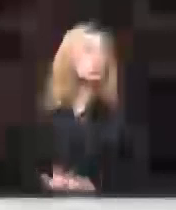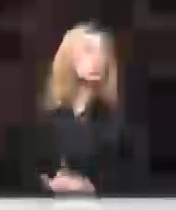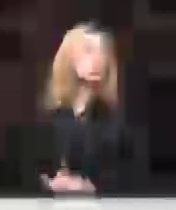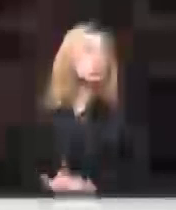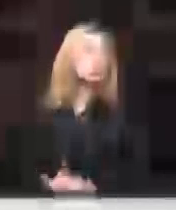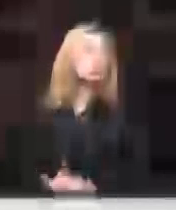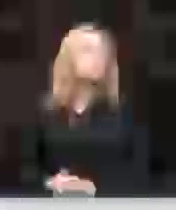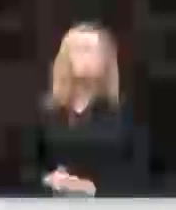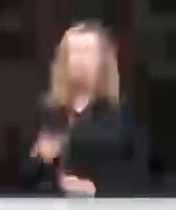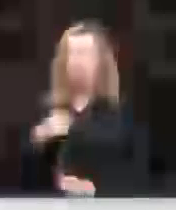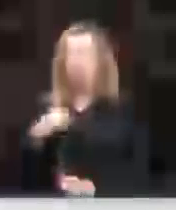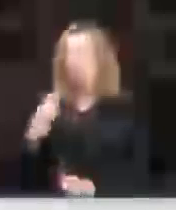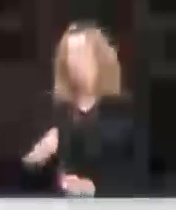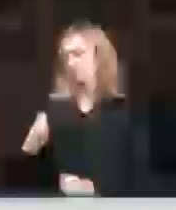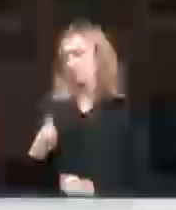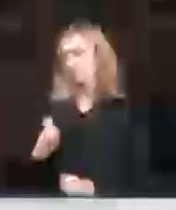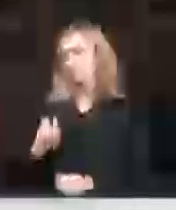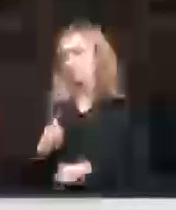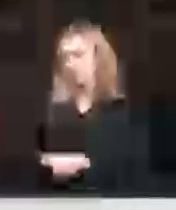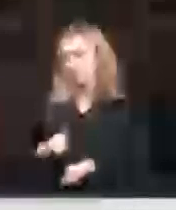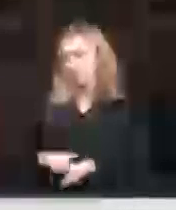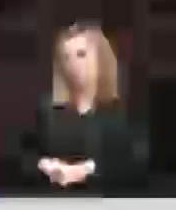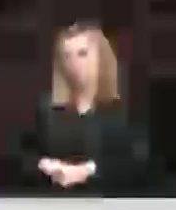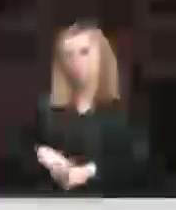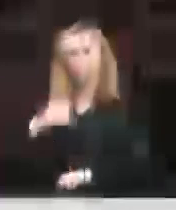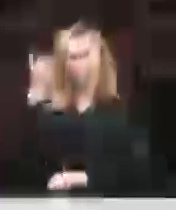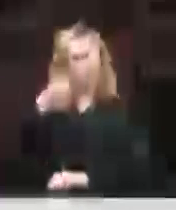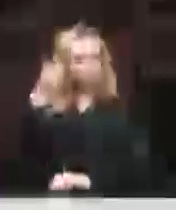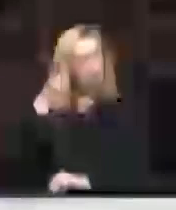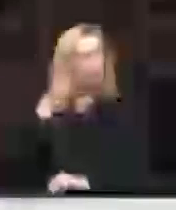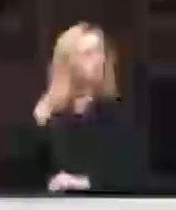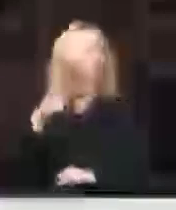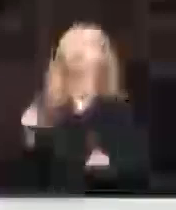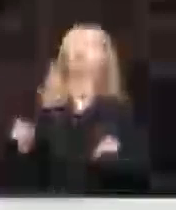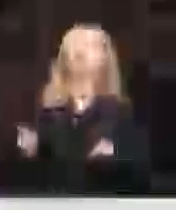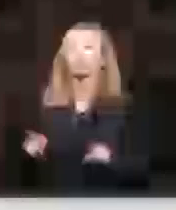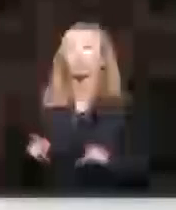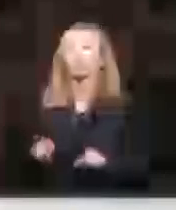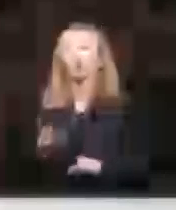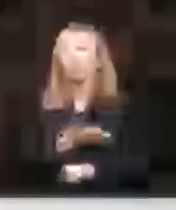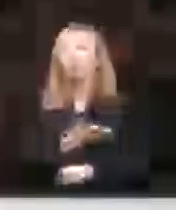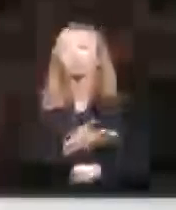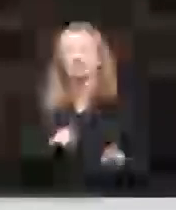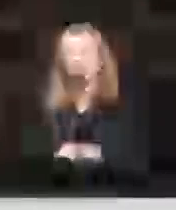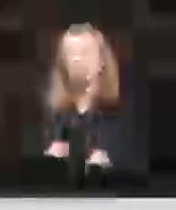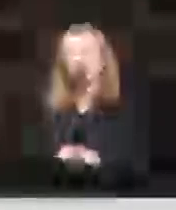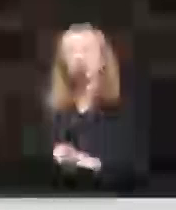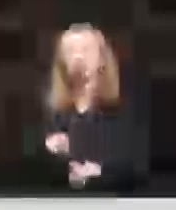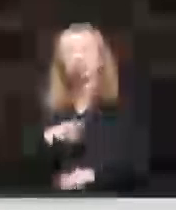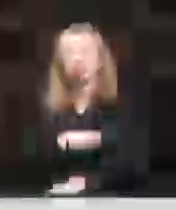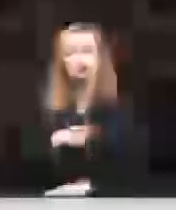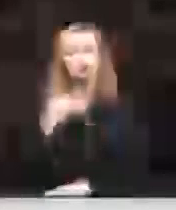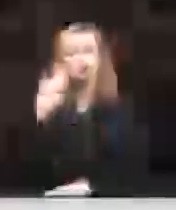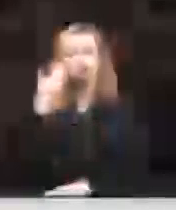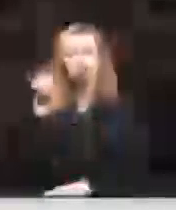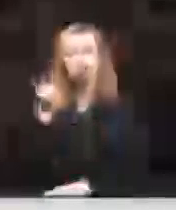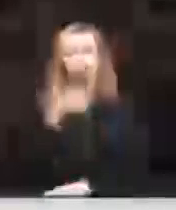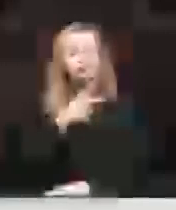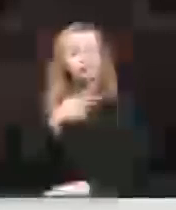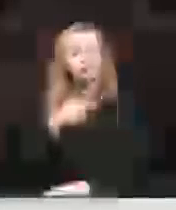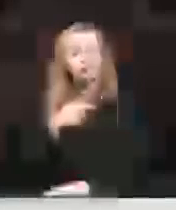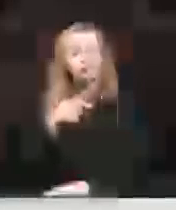Eu vivi uma época, deputado Jânio Mendes, Vossa Excelência, que está presidindo a sessão, Vossa Excelência é muito jovem,